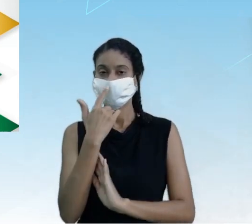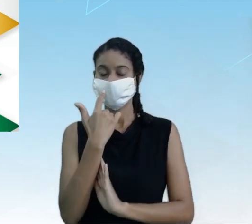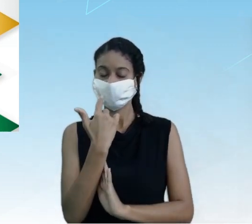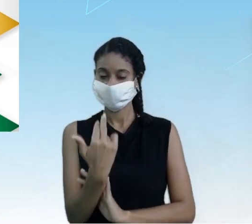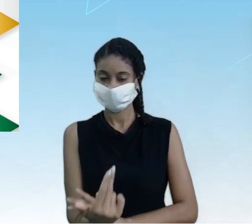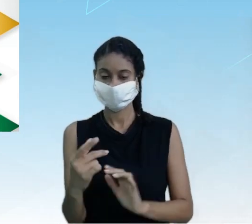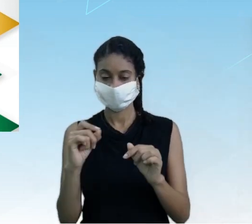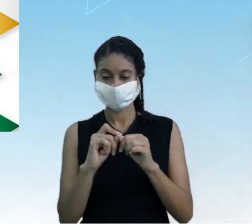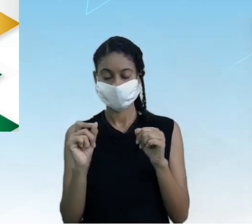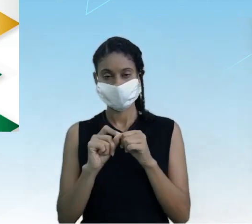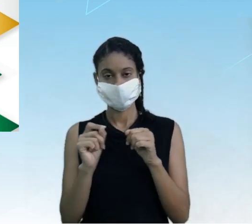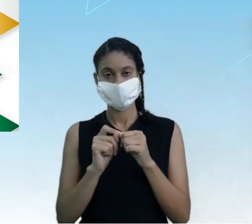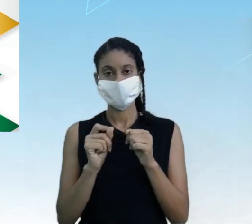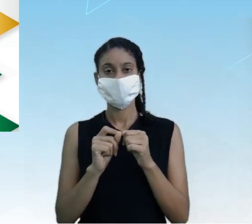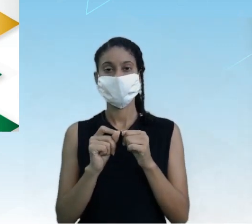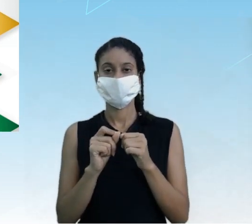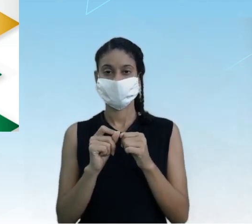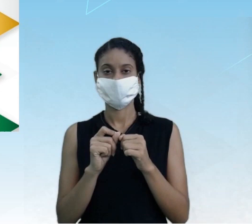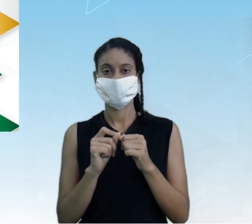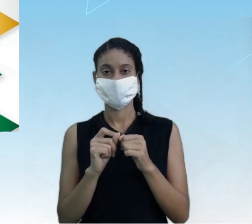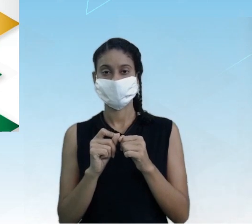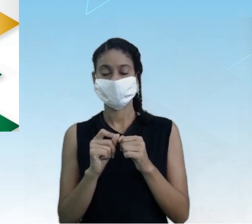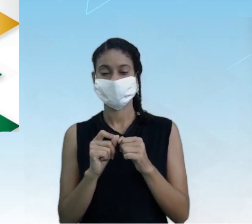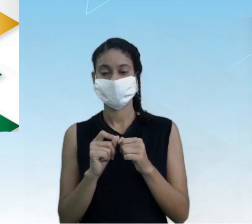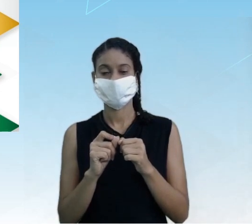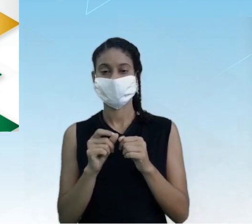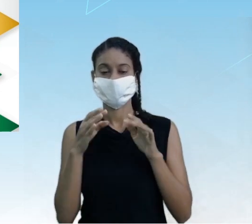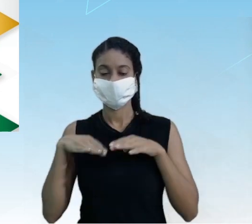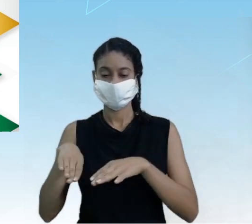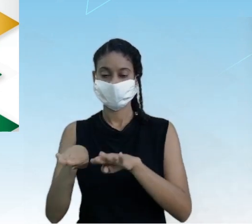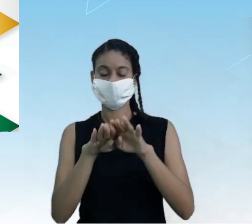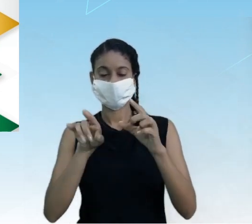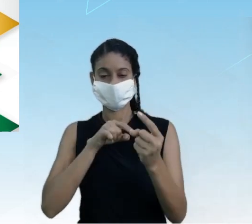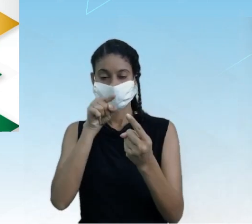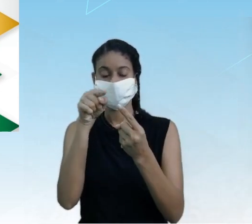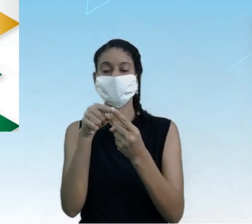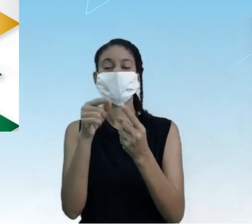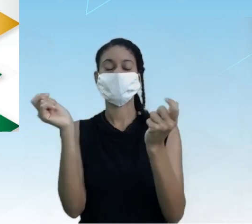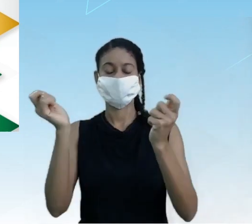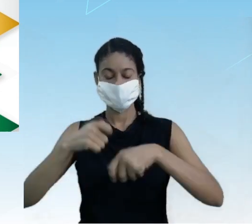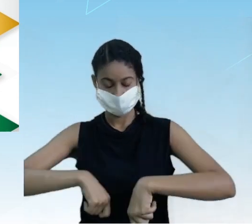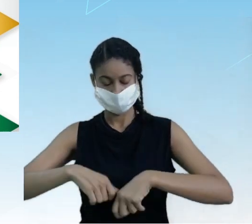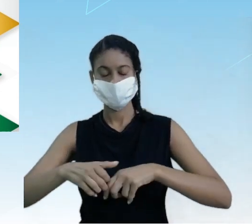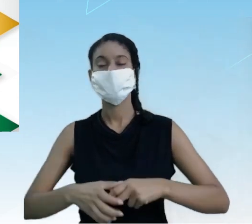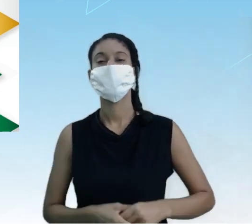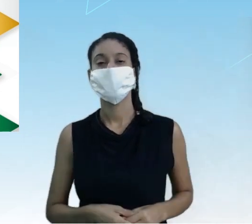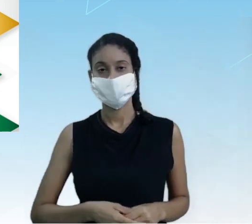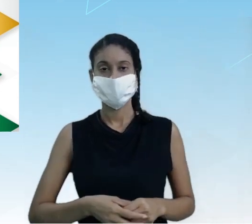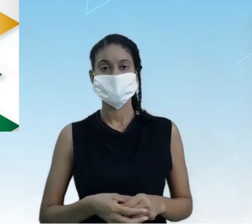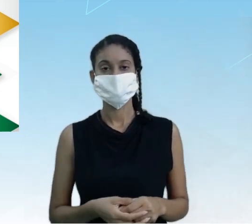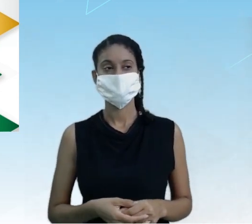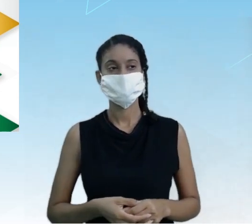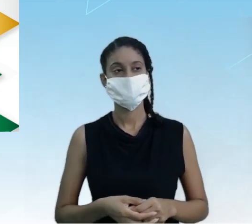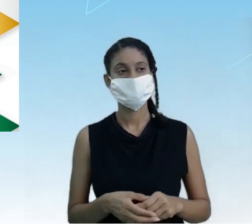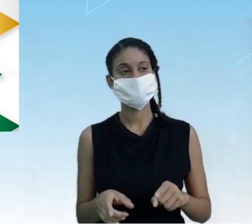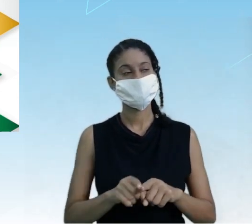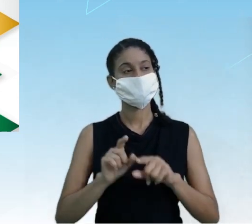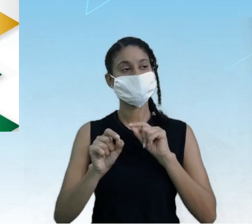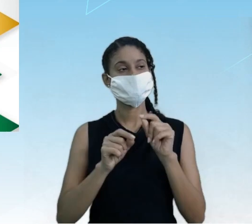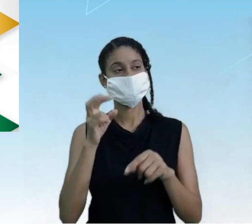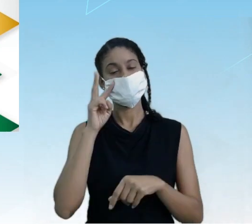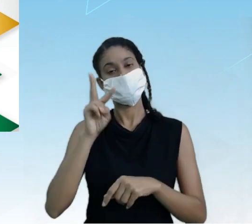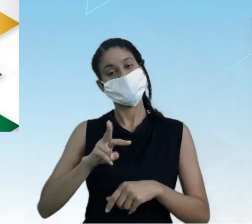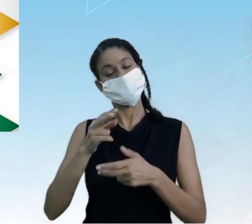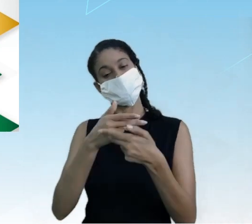língua, fazendo com que ela seja o mais homogênea e objetiva possível. Dentro disso, se a gente pegar